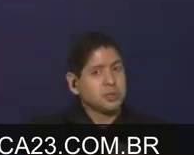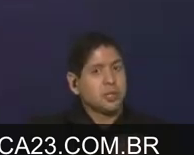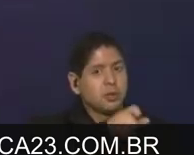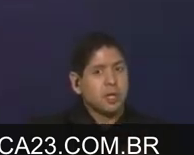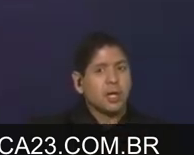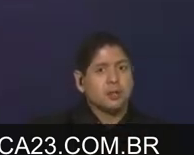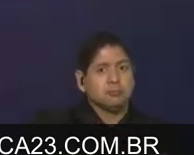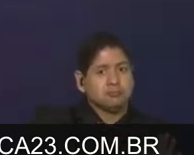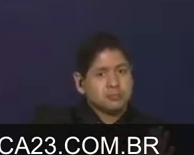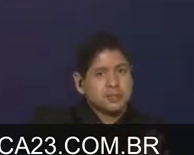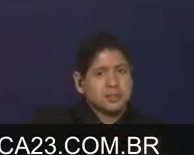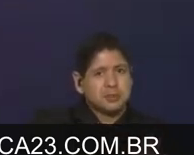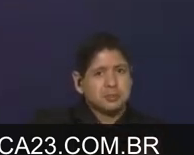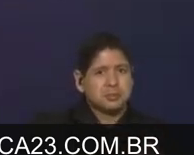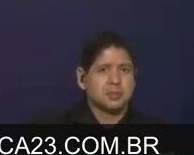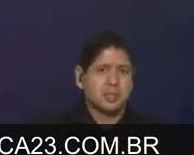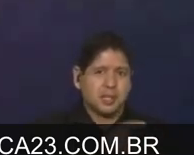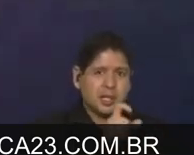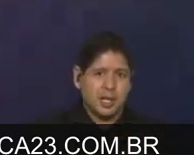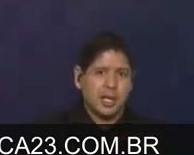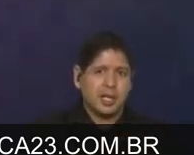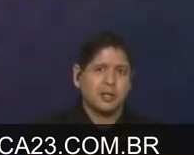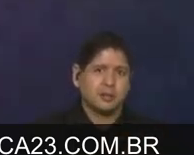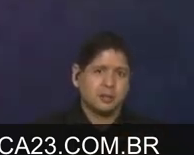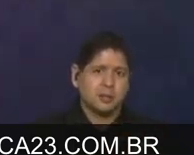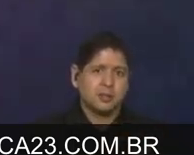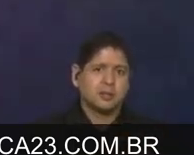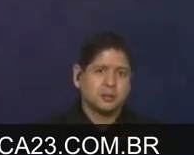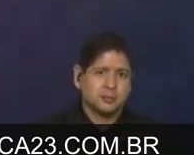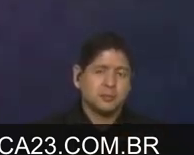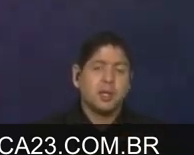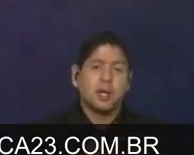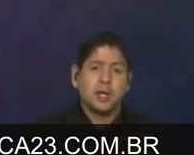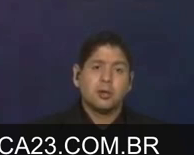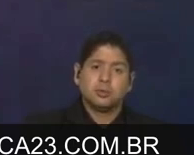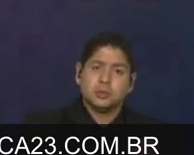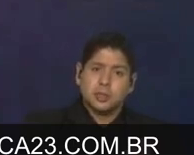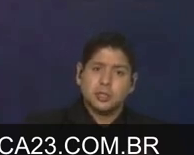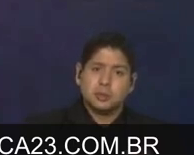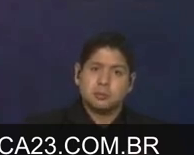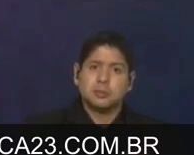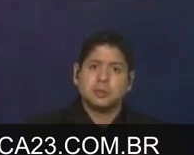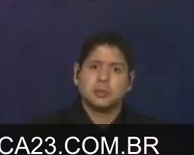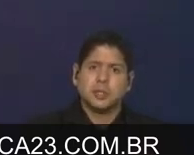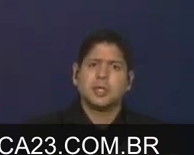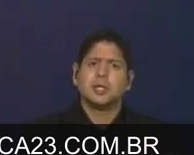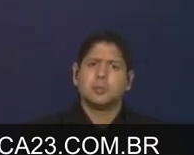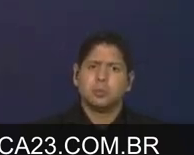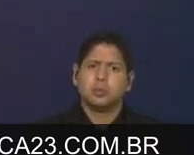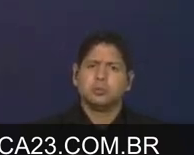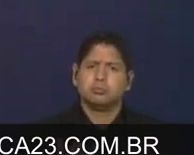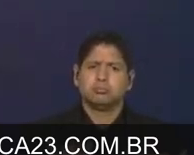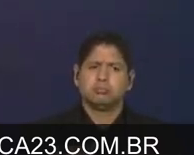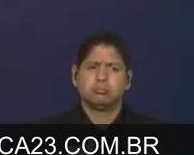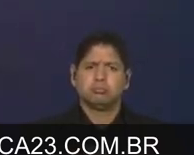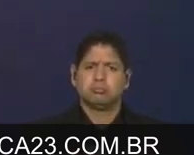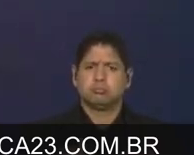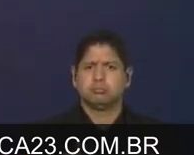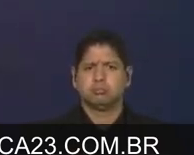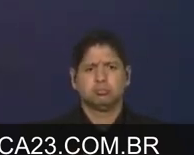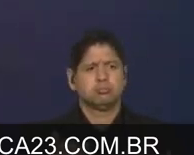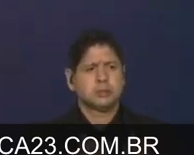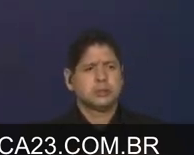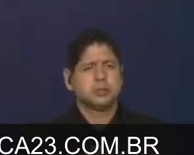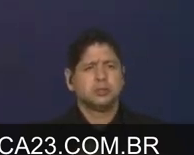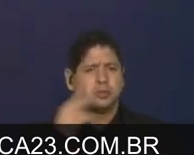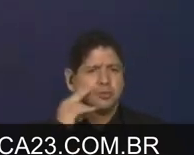é um crime que, pela natureza que ele carrega, é um crime que já tem muita subnotificação. E quando a gente